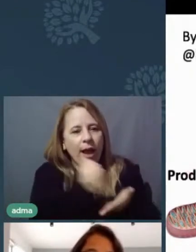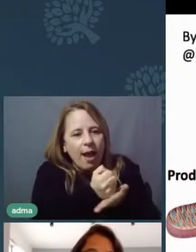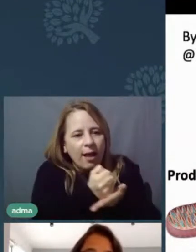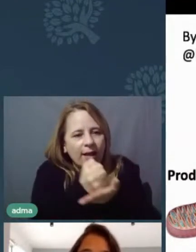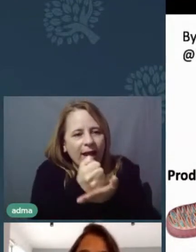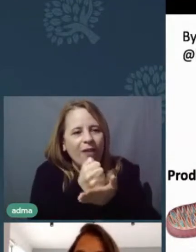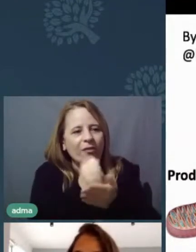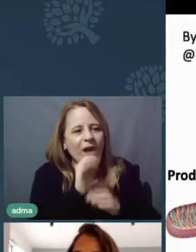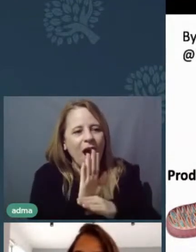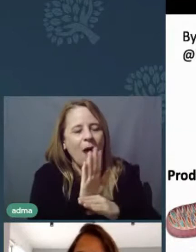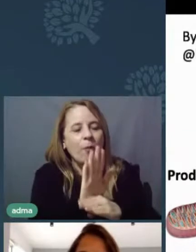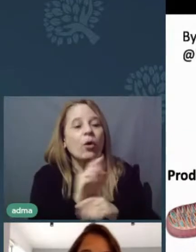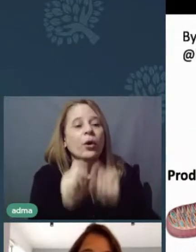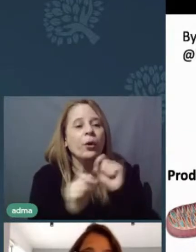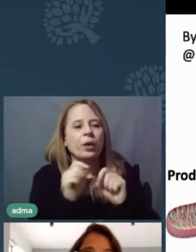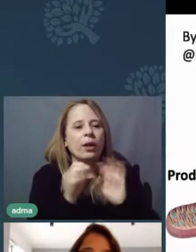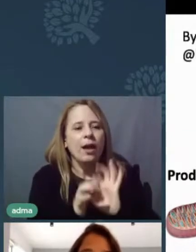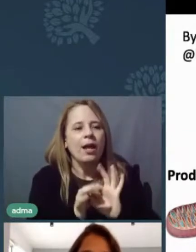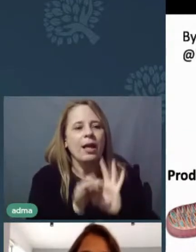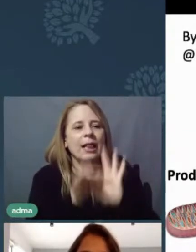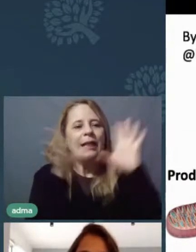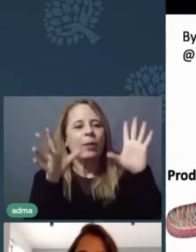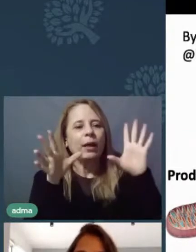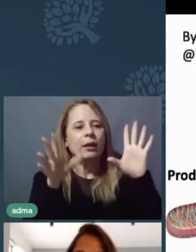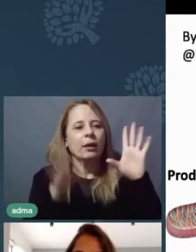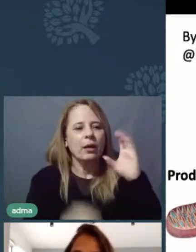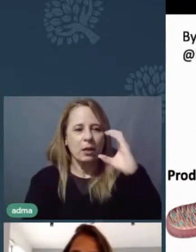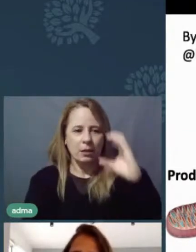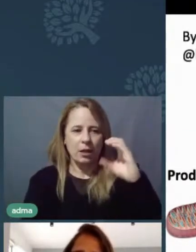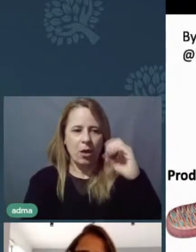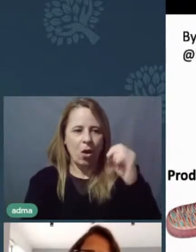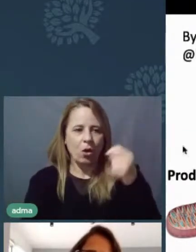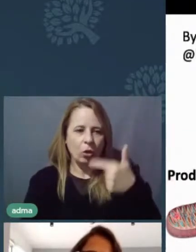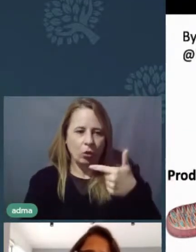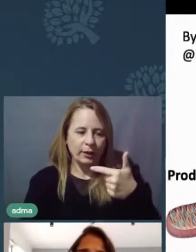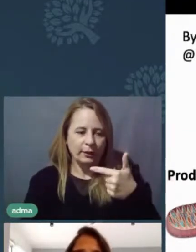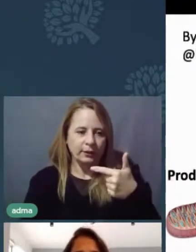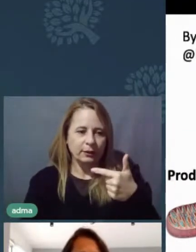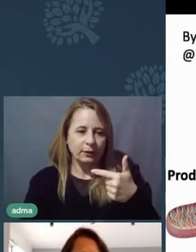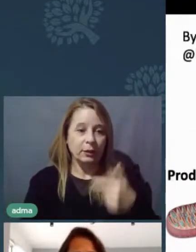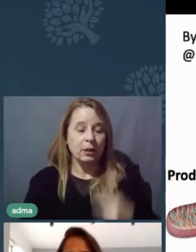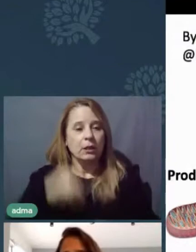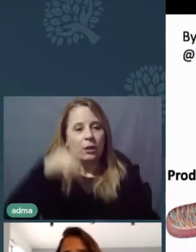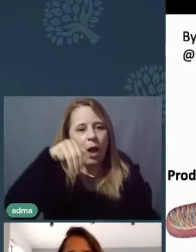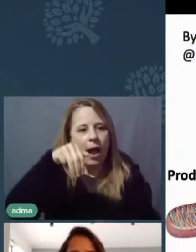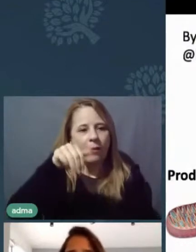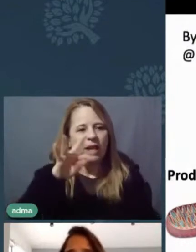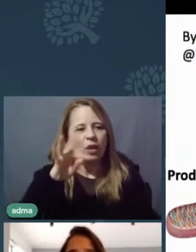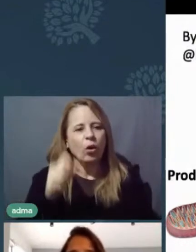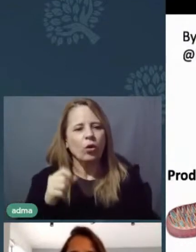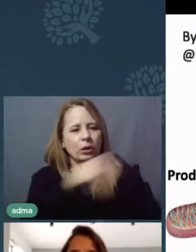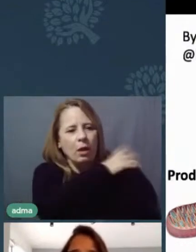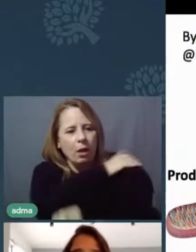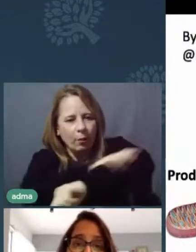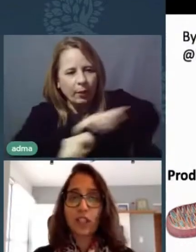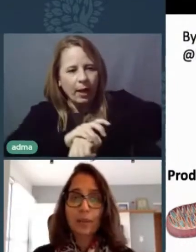resultado desse consumo, a liberação de CO2, de gás carbônico. Então, a mitocôndria, a perna, o braço, eles